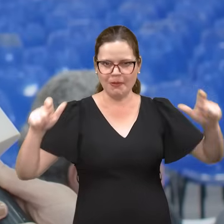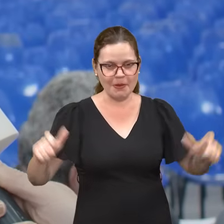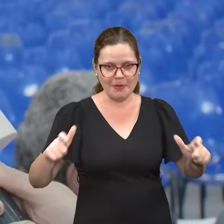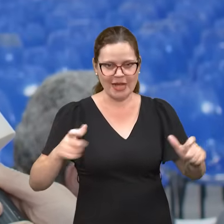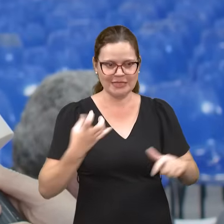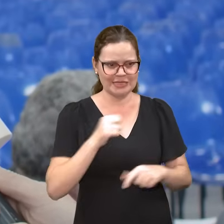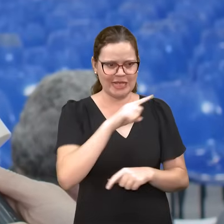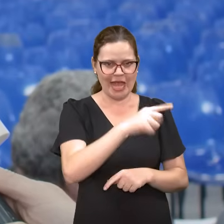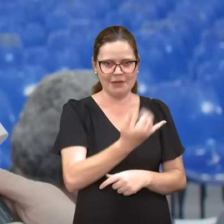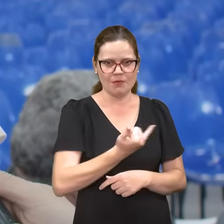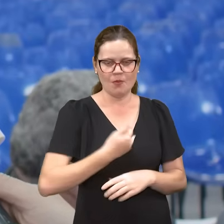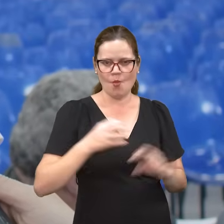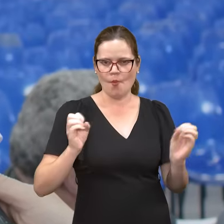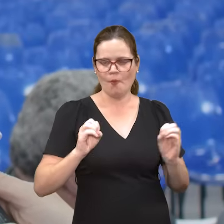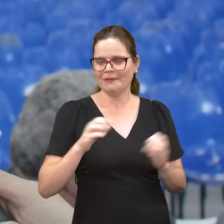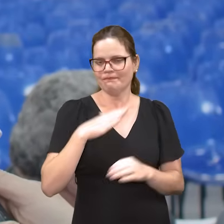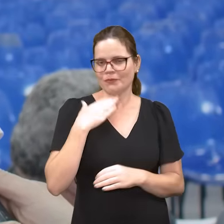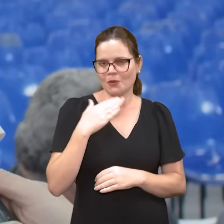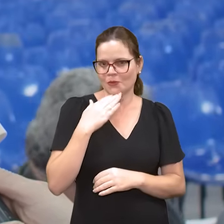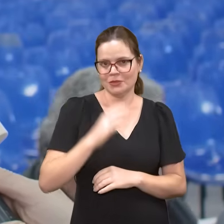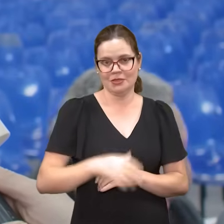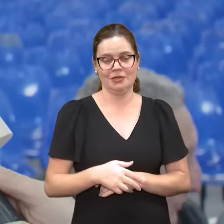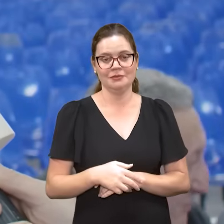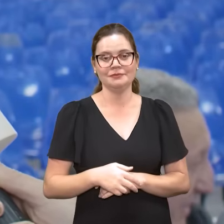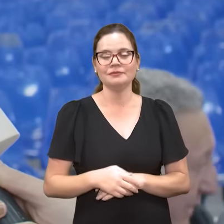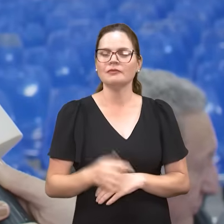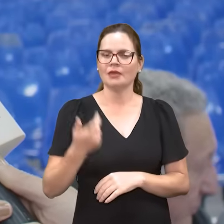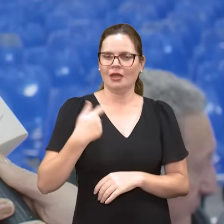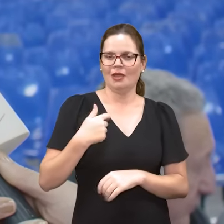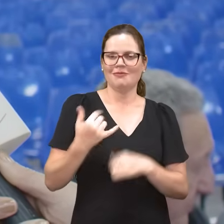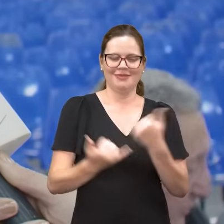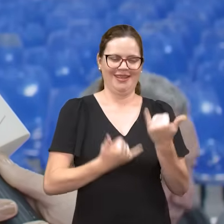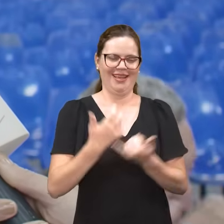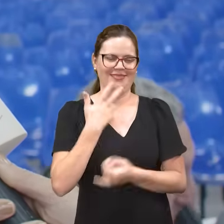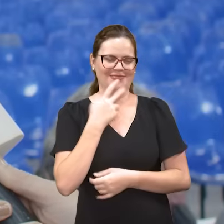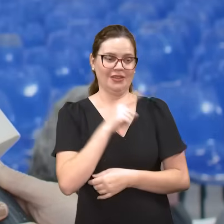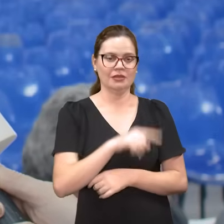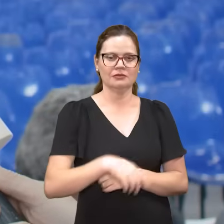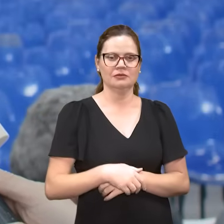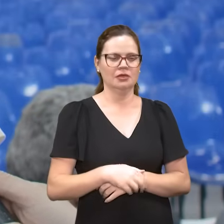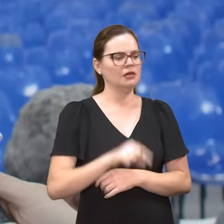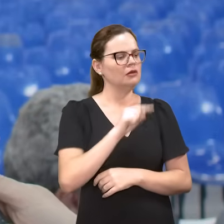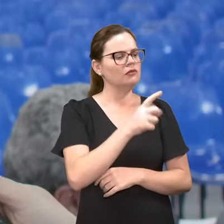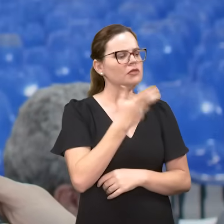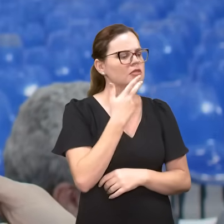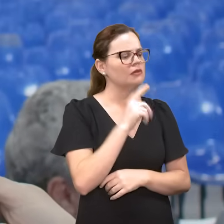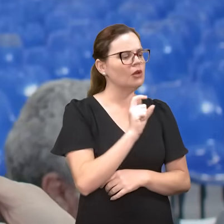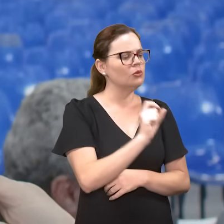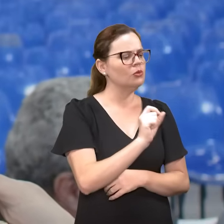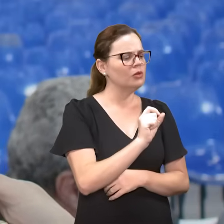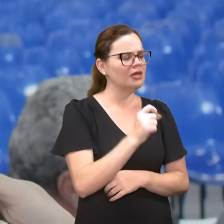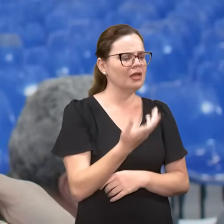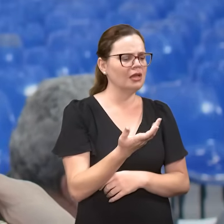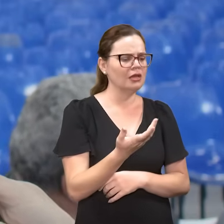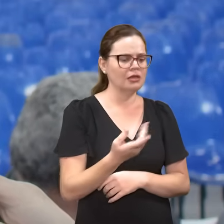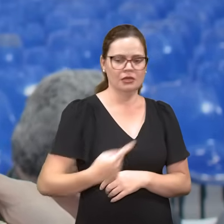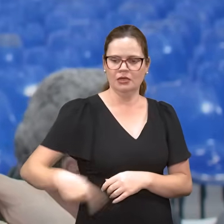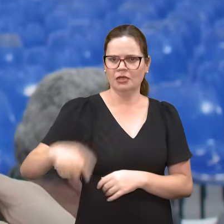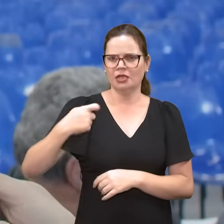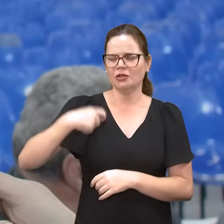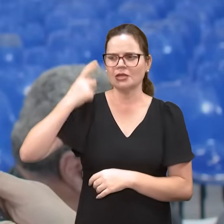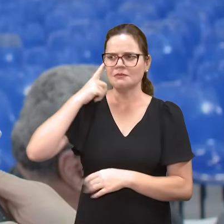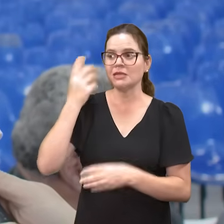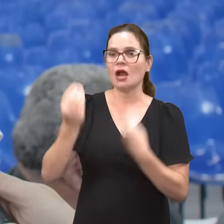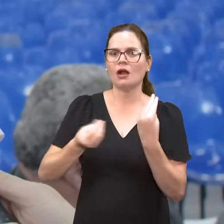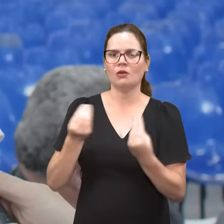dele. Eu sempre brincava que dizia para ele o seguinte: você diz o quê e a gente define